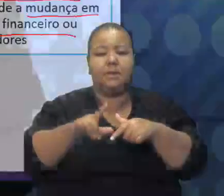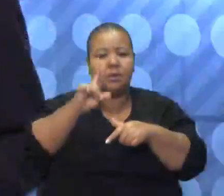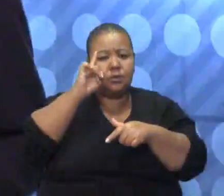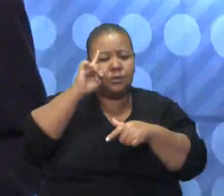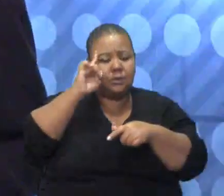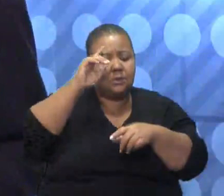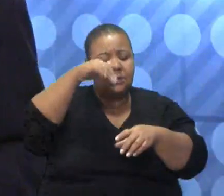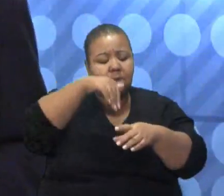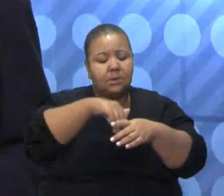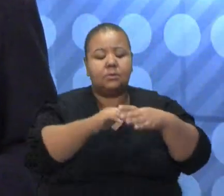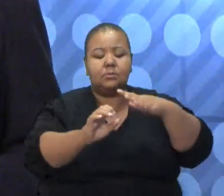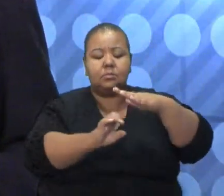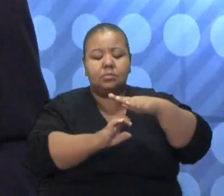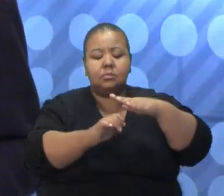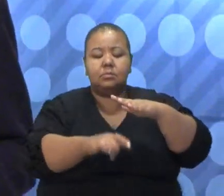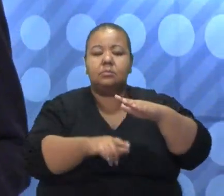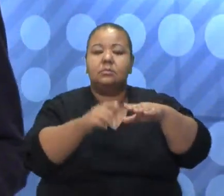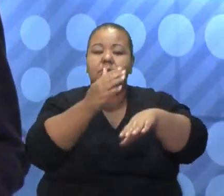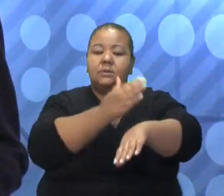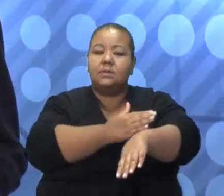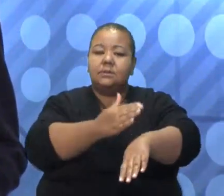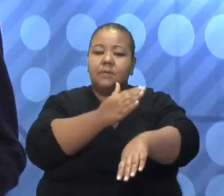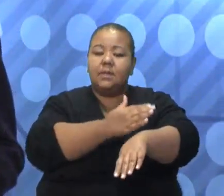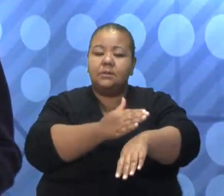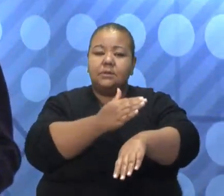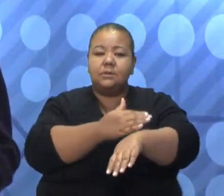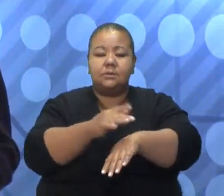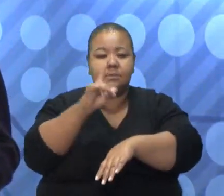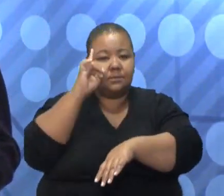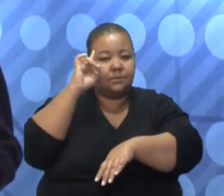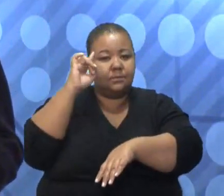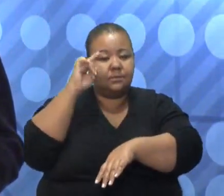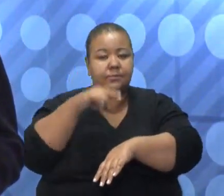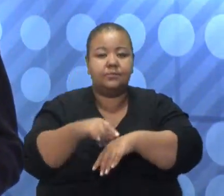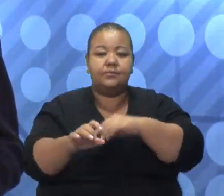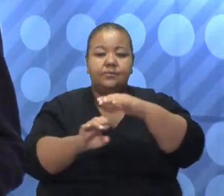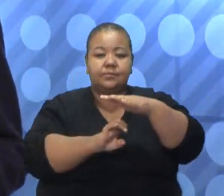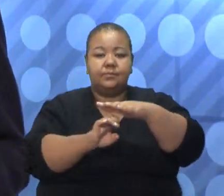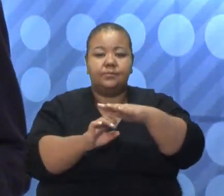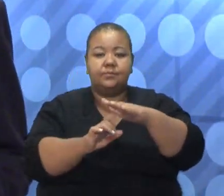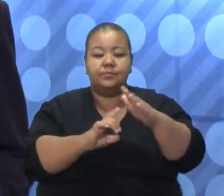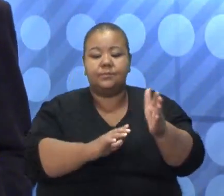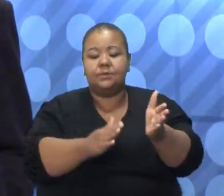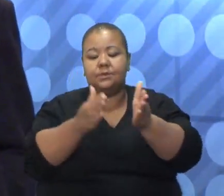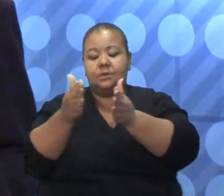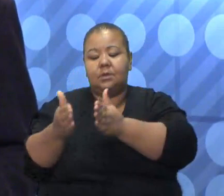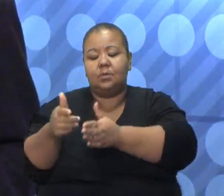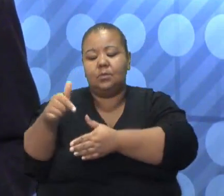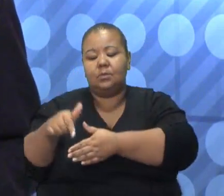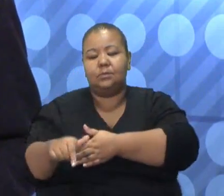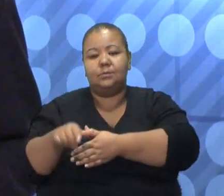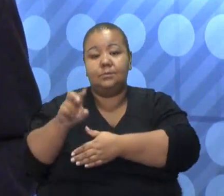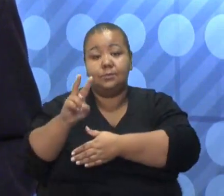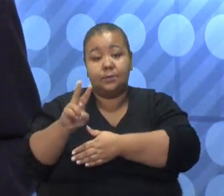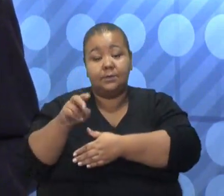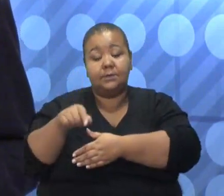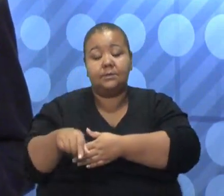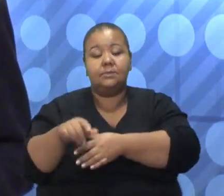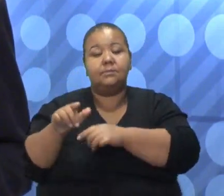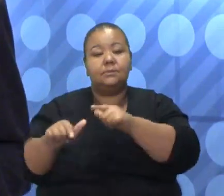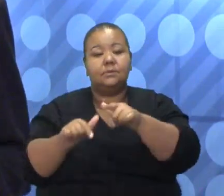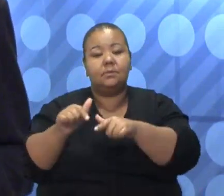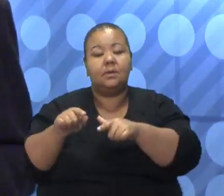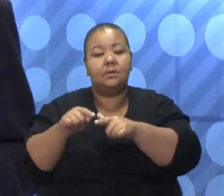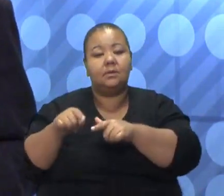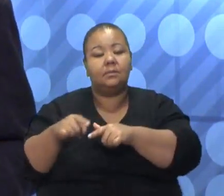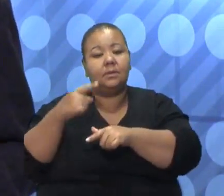dia, né, com as práticas rotineiras da empresa, a gente tem aqui um outro modelo que trabalha também, né,